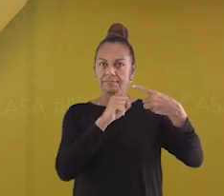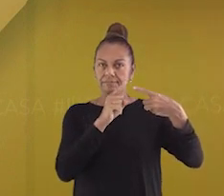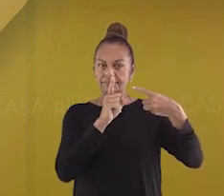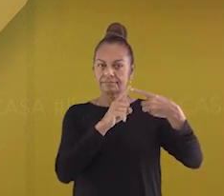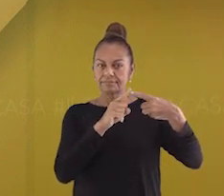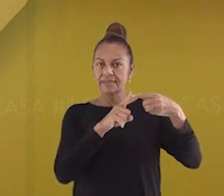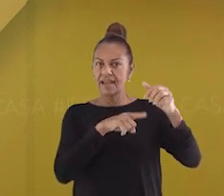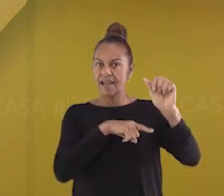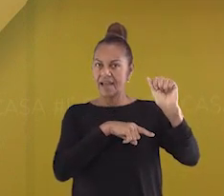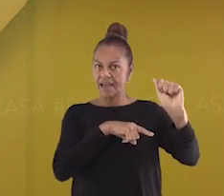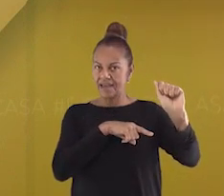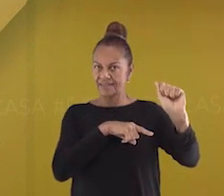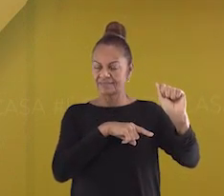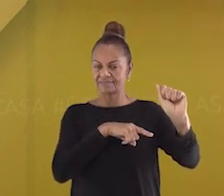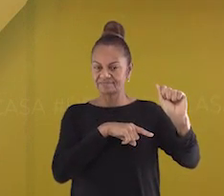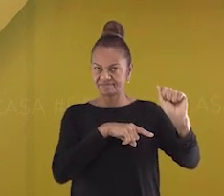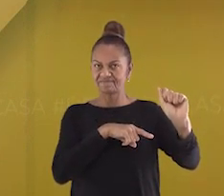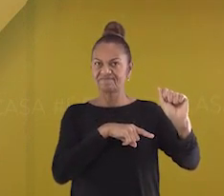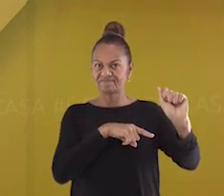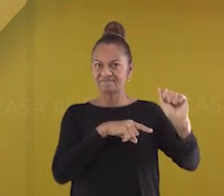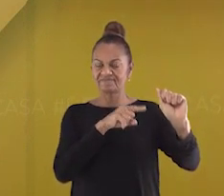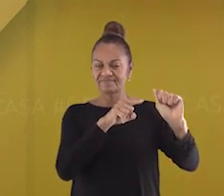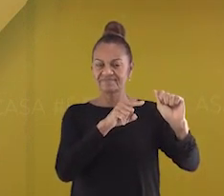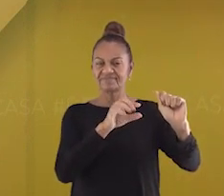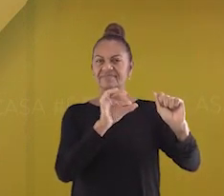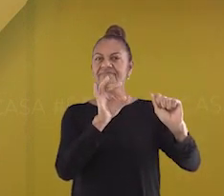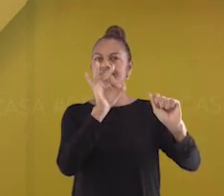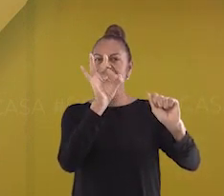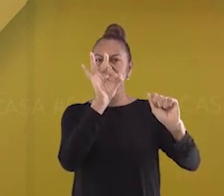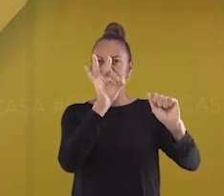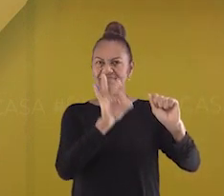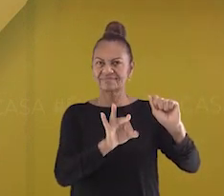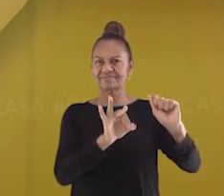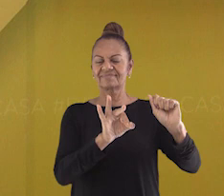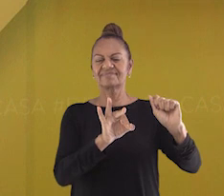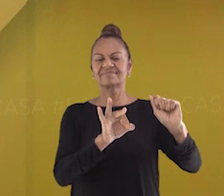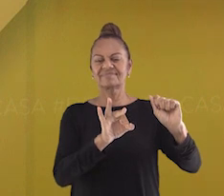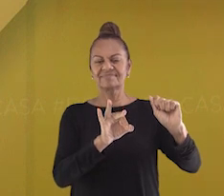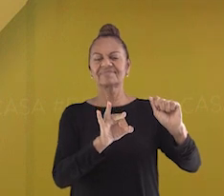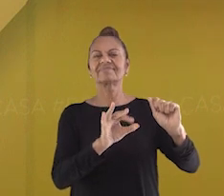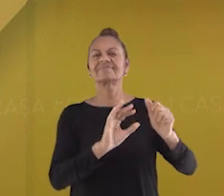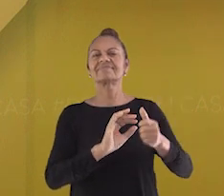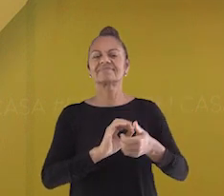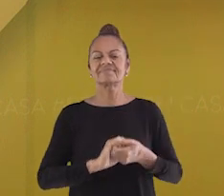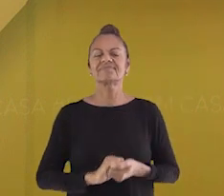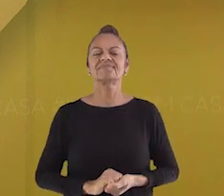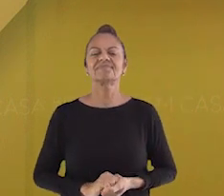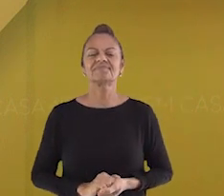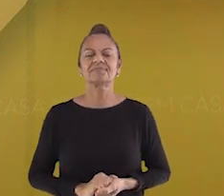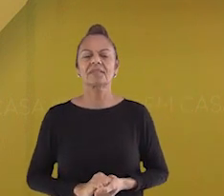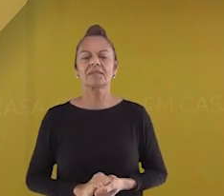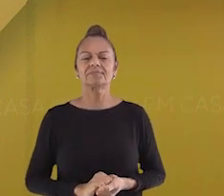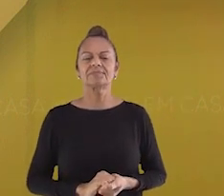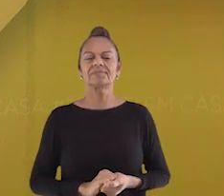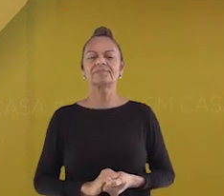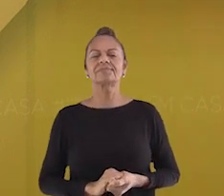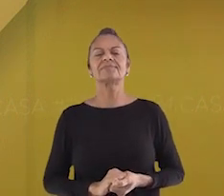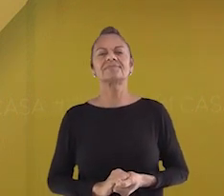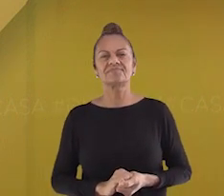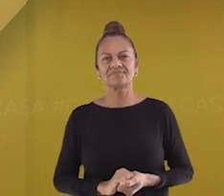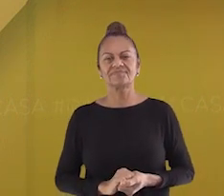de desemprego e o aumento das inovações tecnológicas podem contribuir para o aumento da